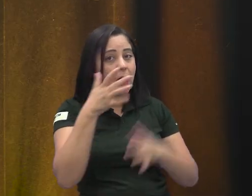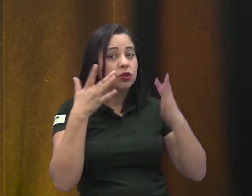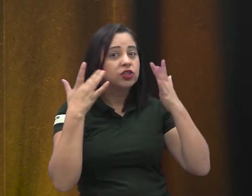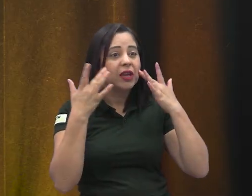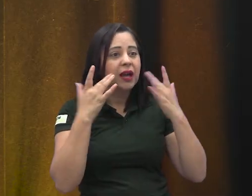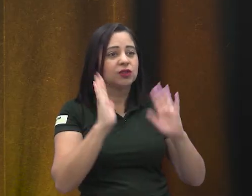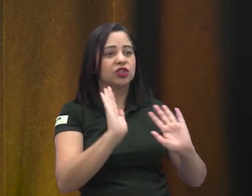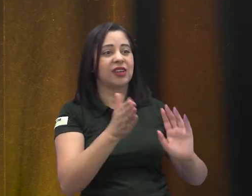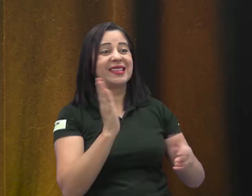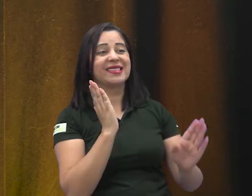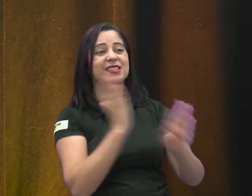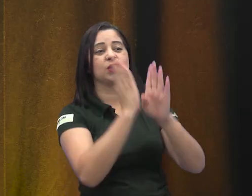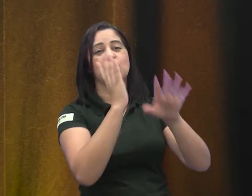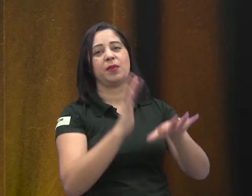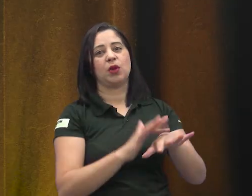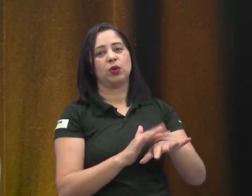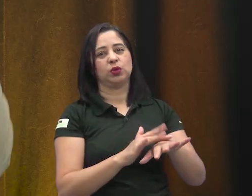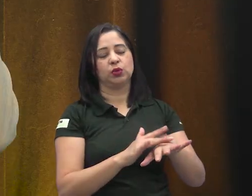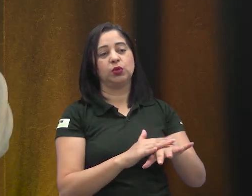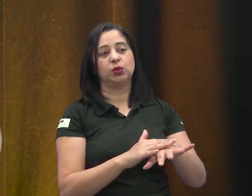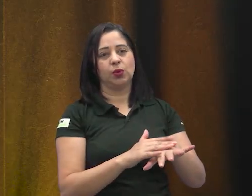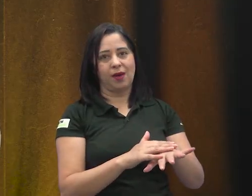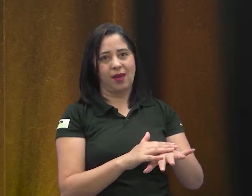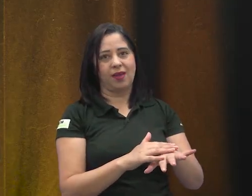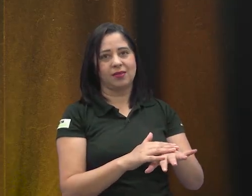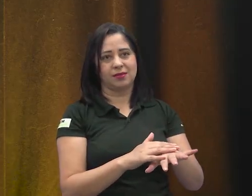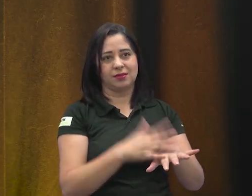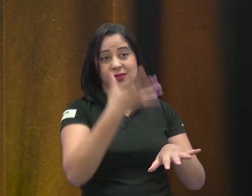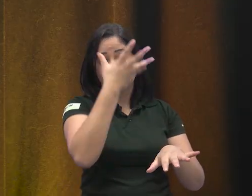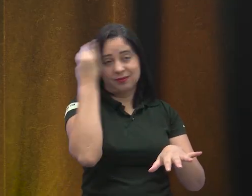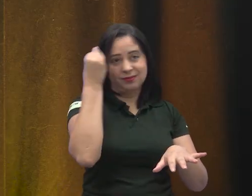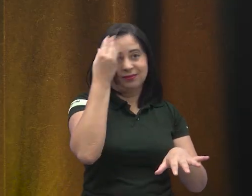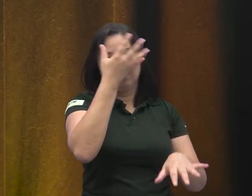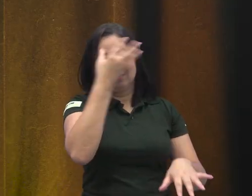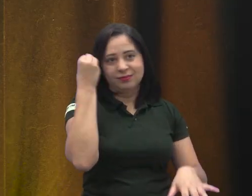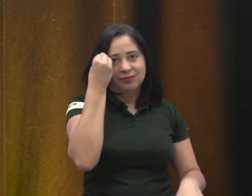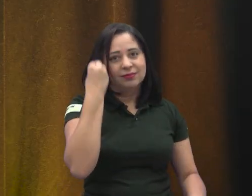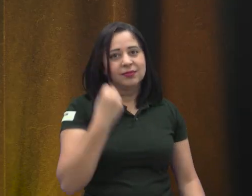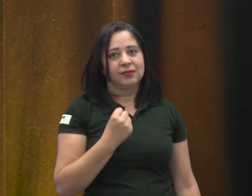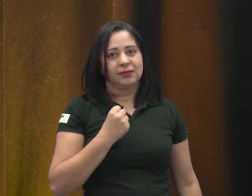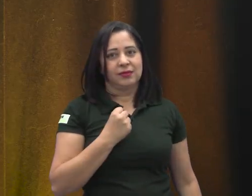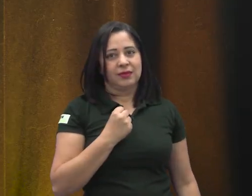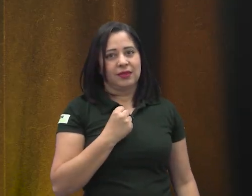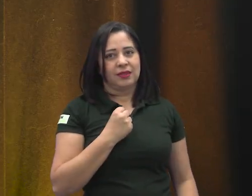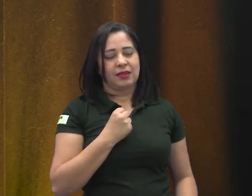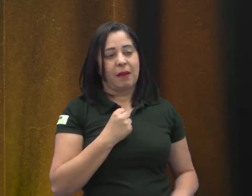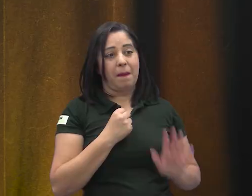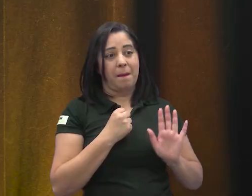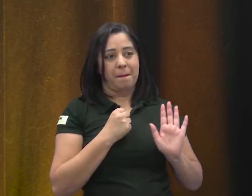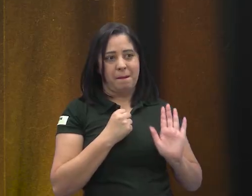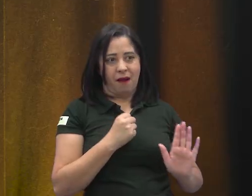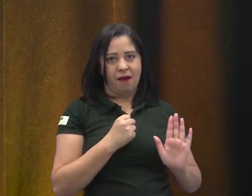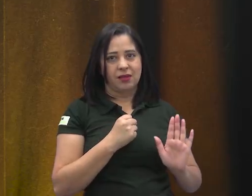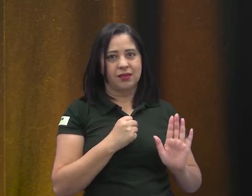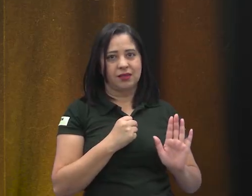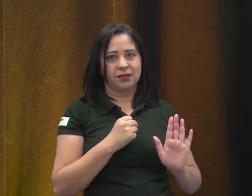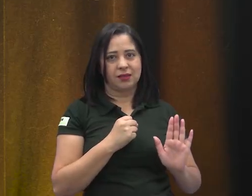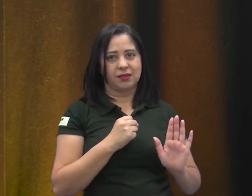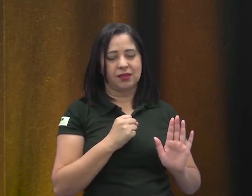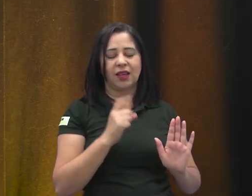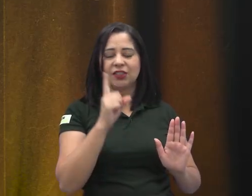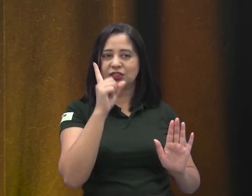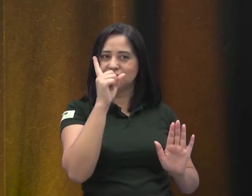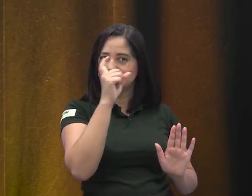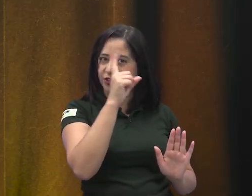né? Aí foi meio assustador para mim, porque saber que ela ia ver tudo aquilo, né? Que ela viu tudo